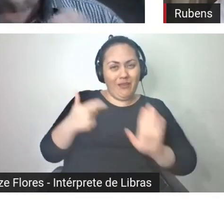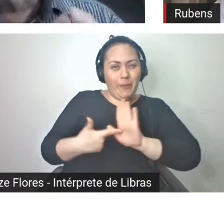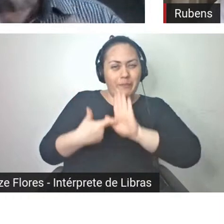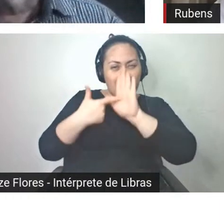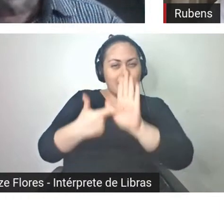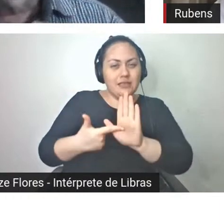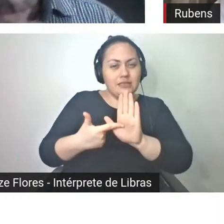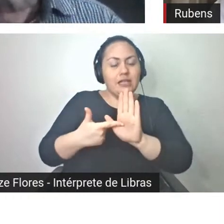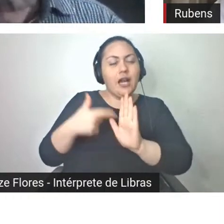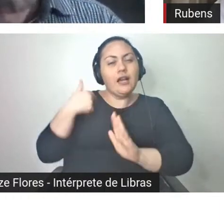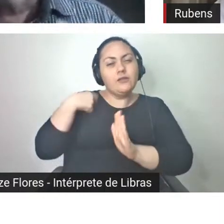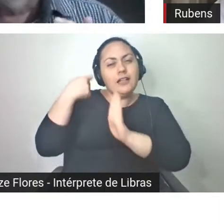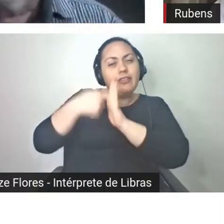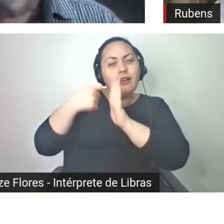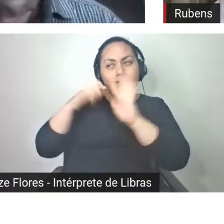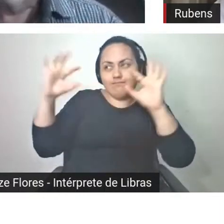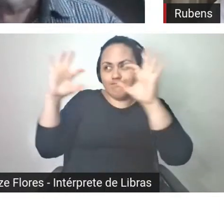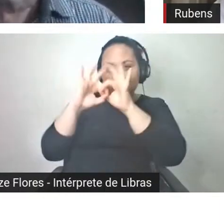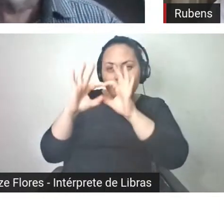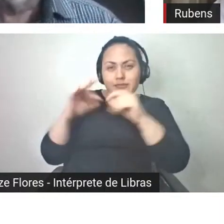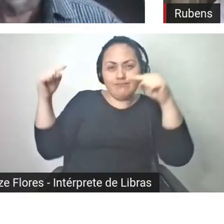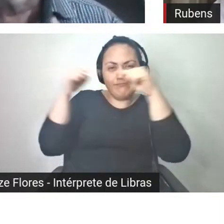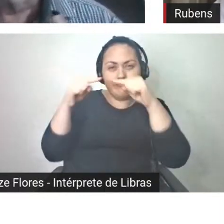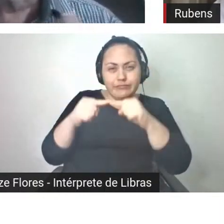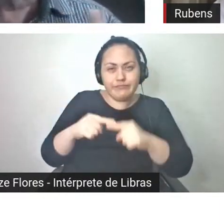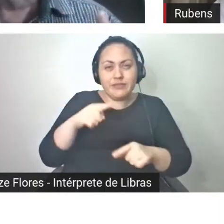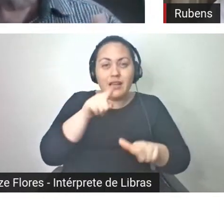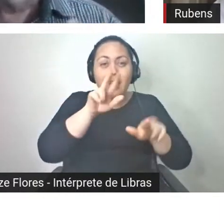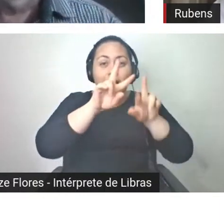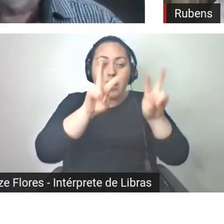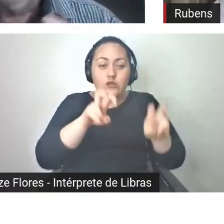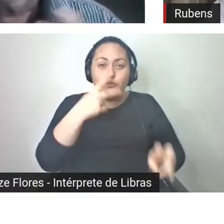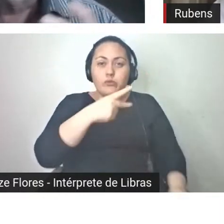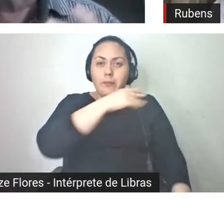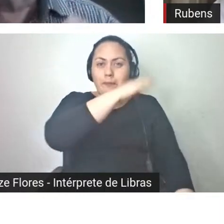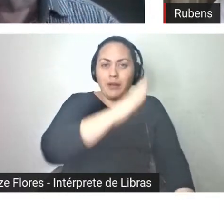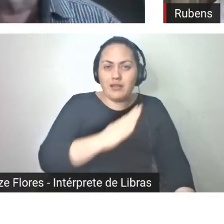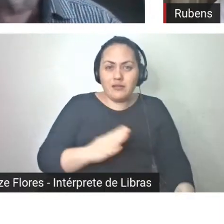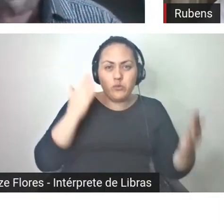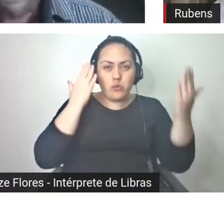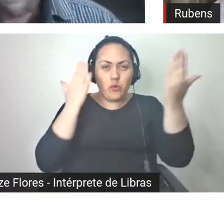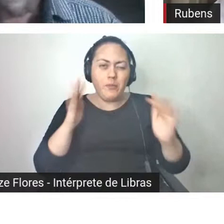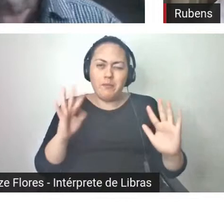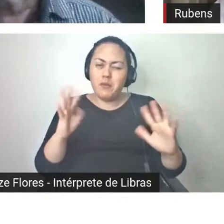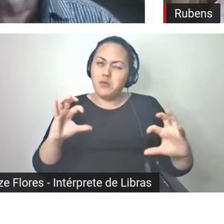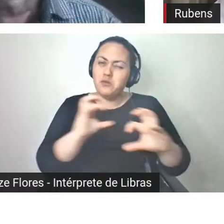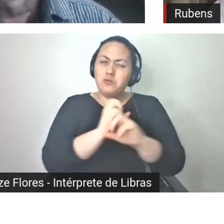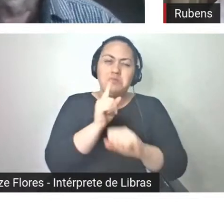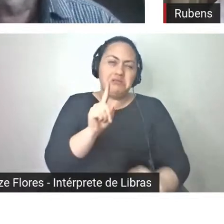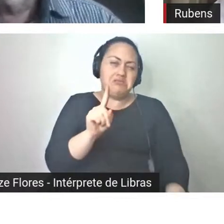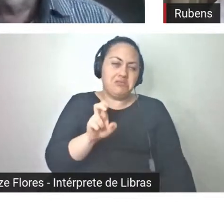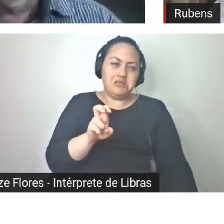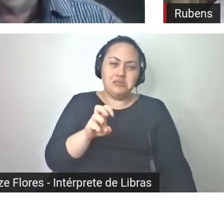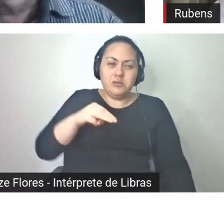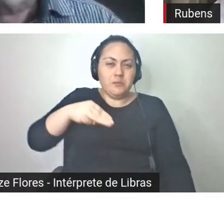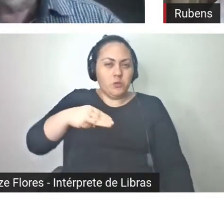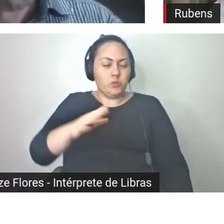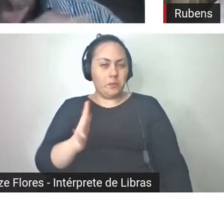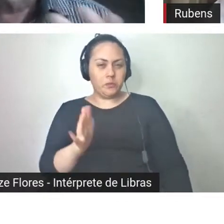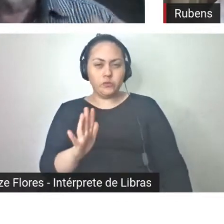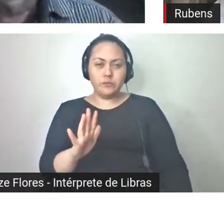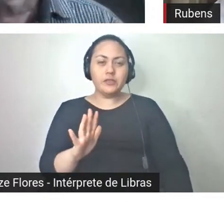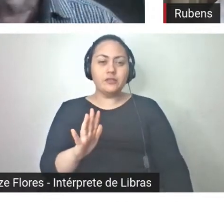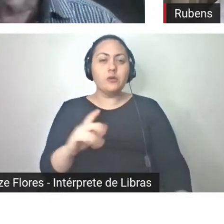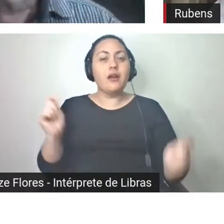articular com questões que temos no Brasil. Então, eu vou procurar falar algo em torno de 15 minutos para que